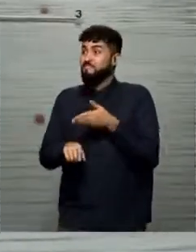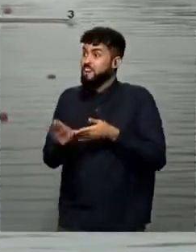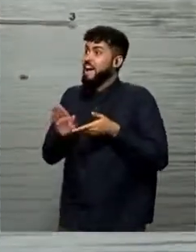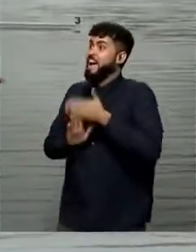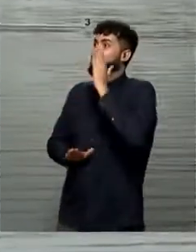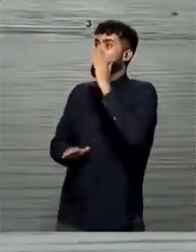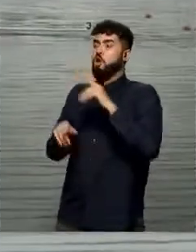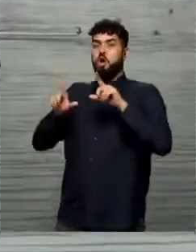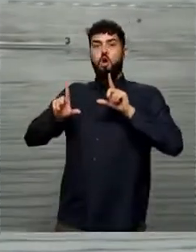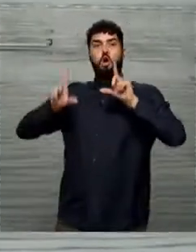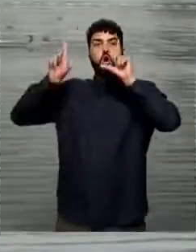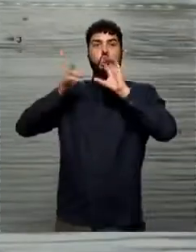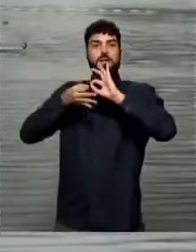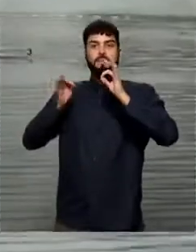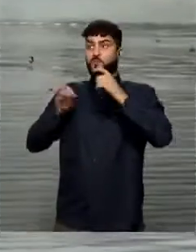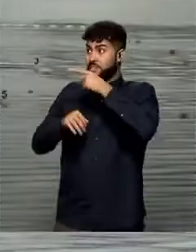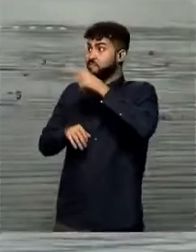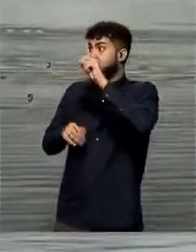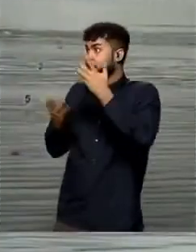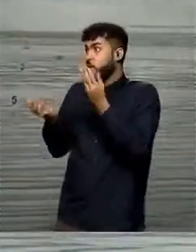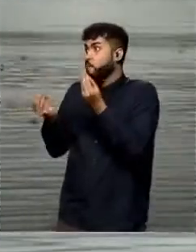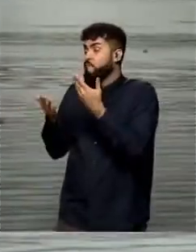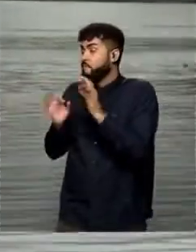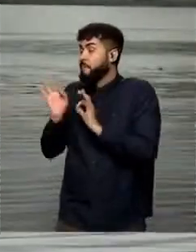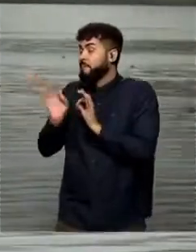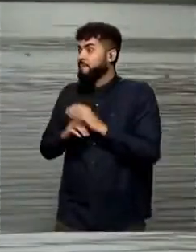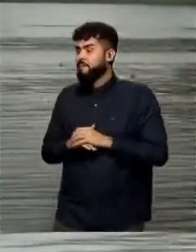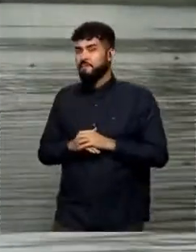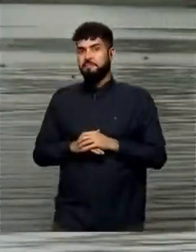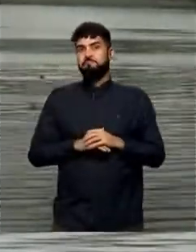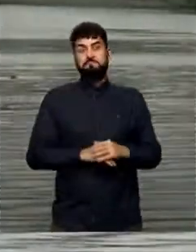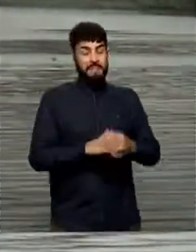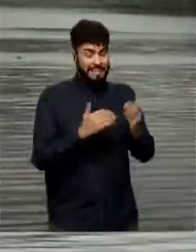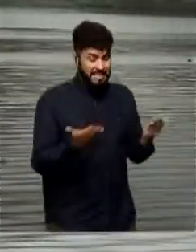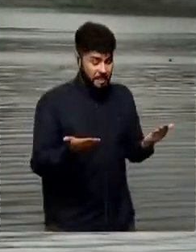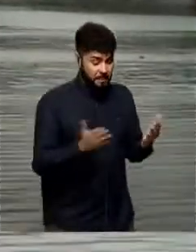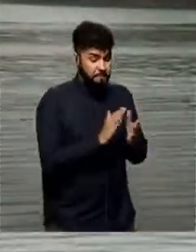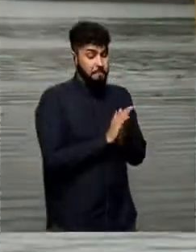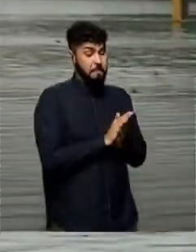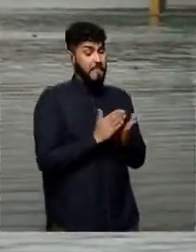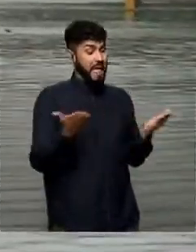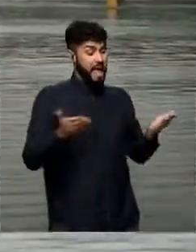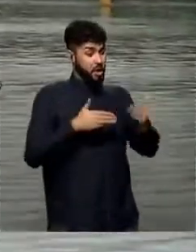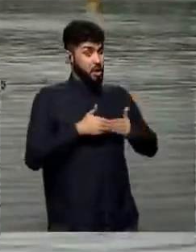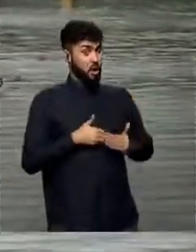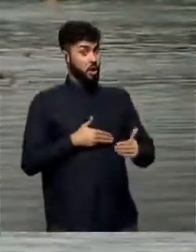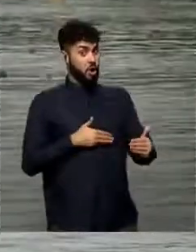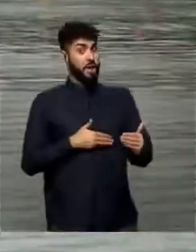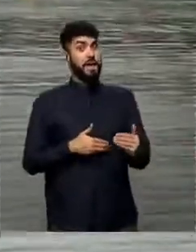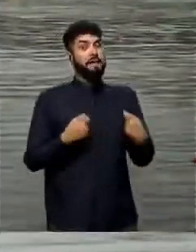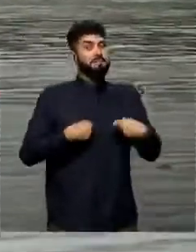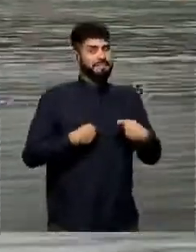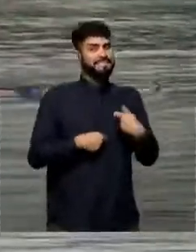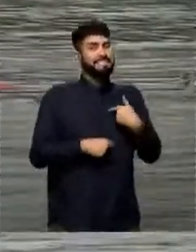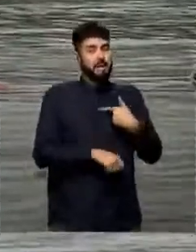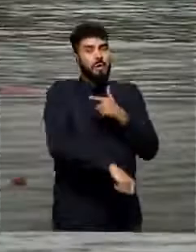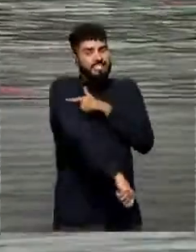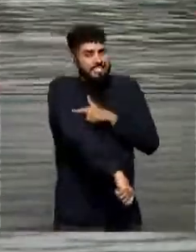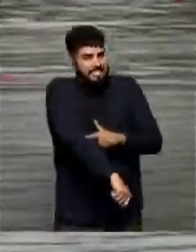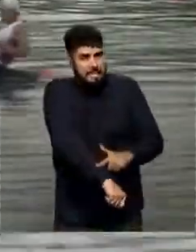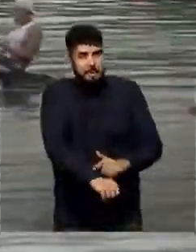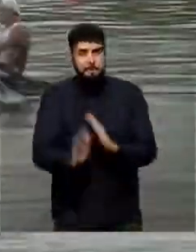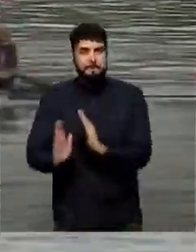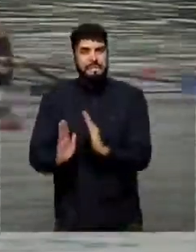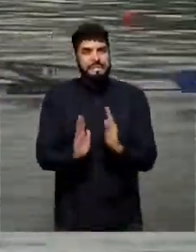você já sabe que vai estar lá bom então agora é eu tenho que ter muita disciplina